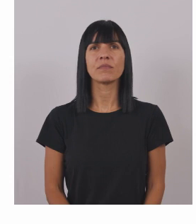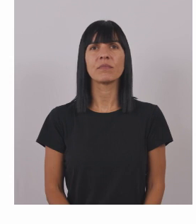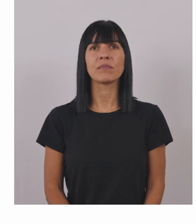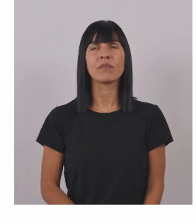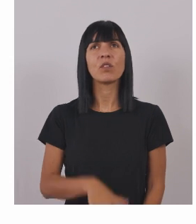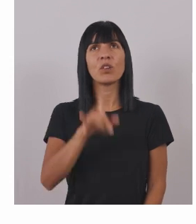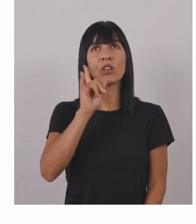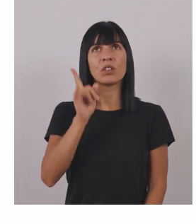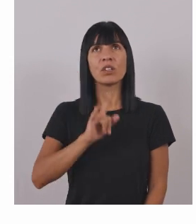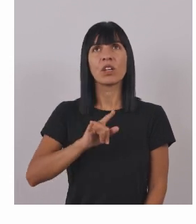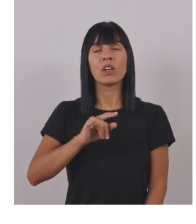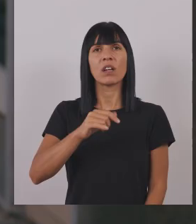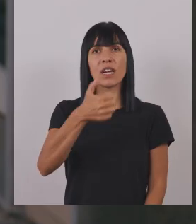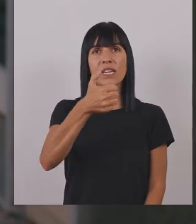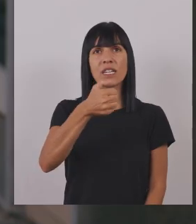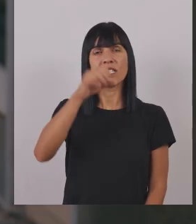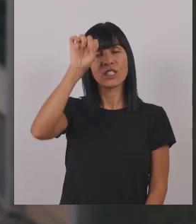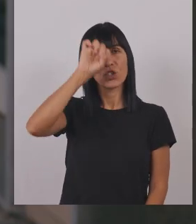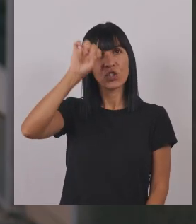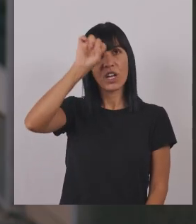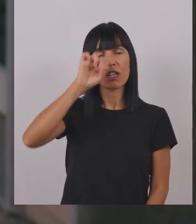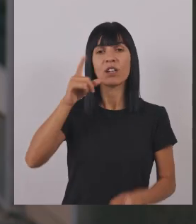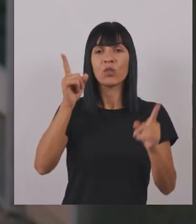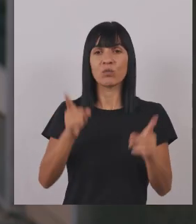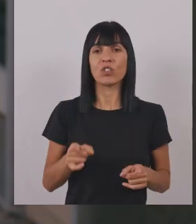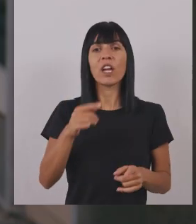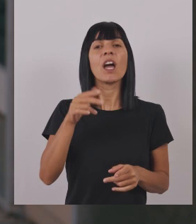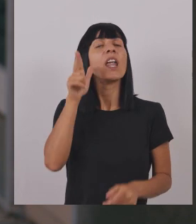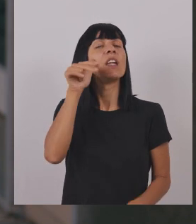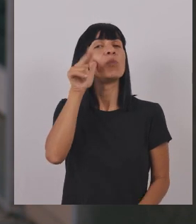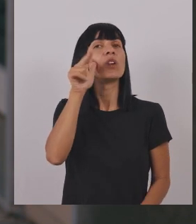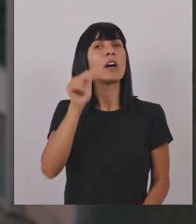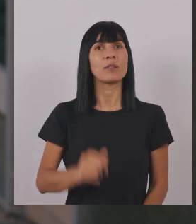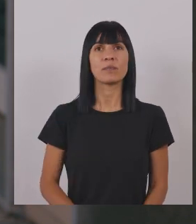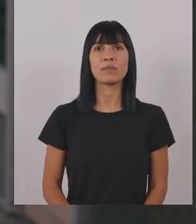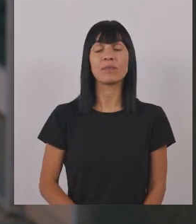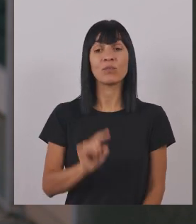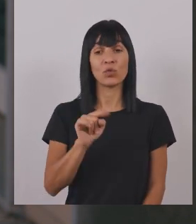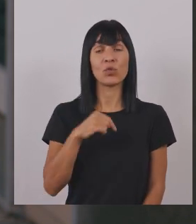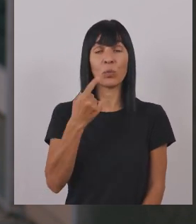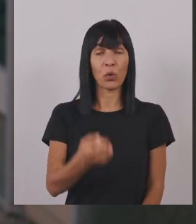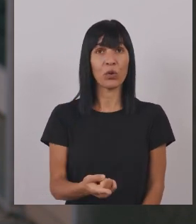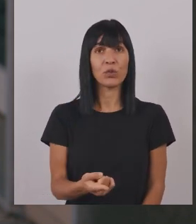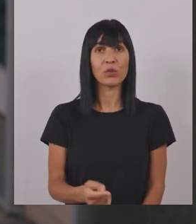Que era no dia 15 de janeiro, é que eu comecei a namorar. E